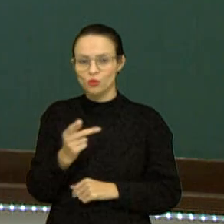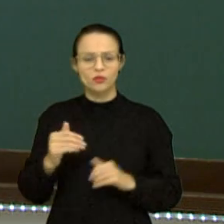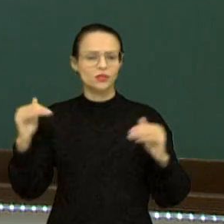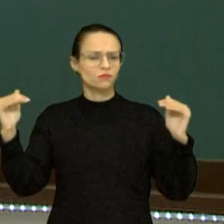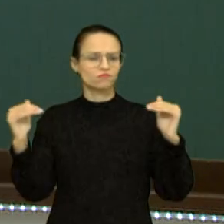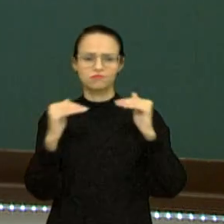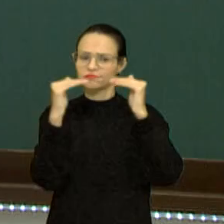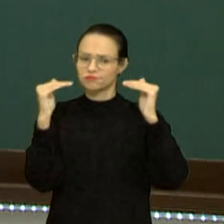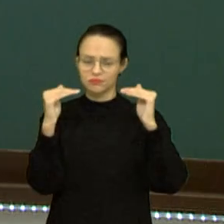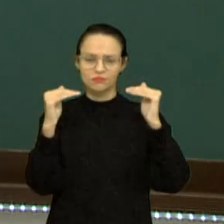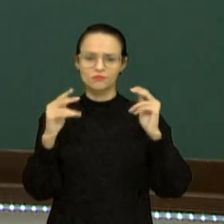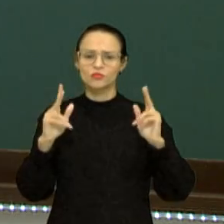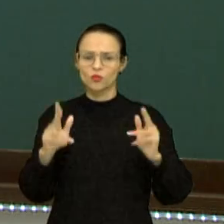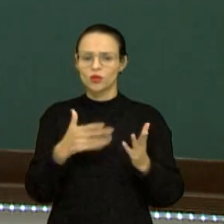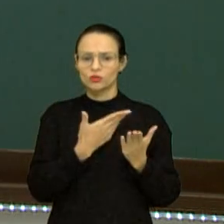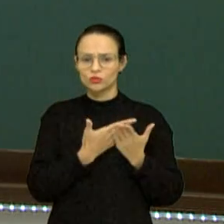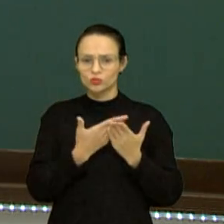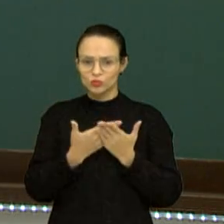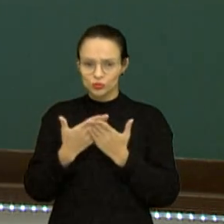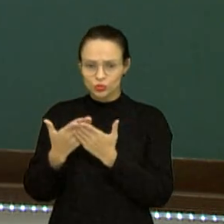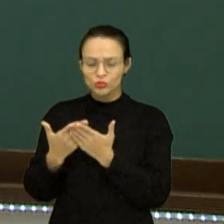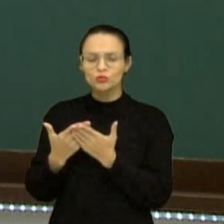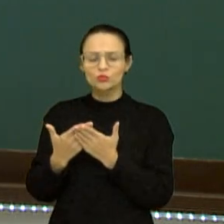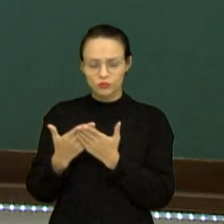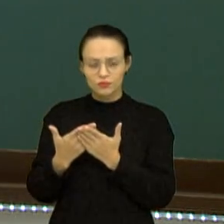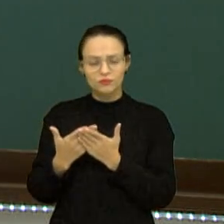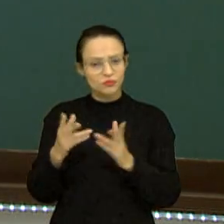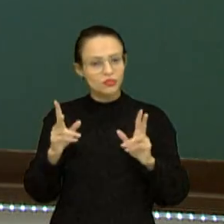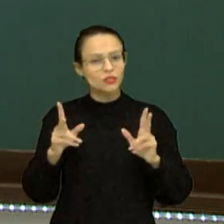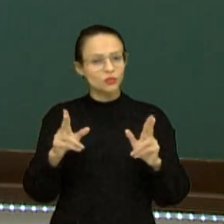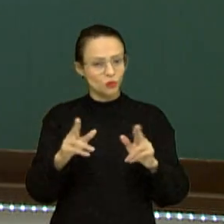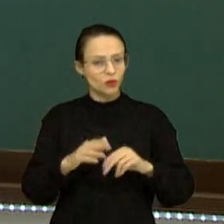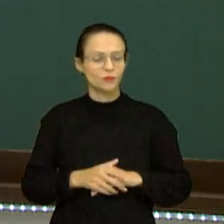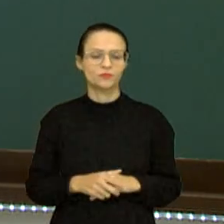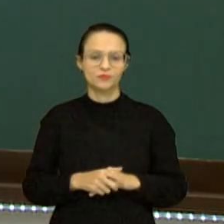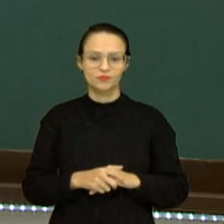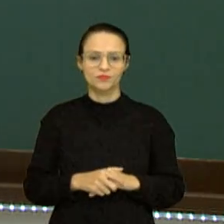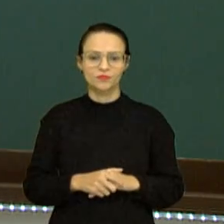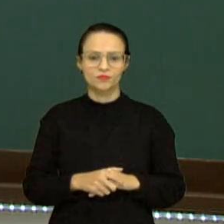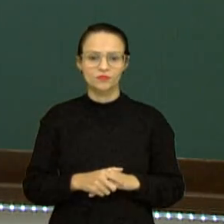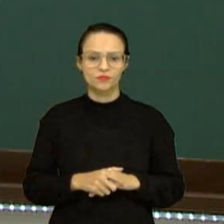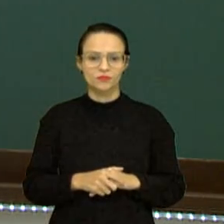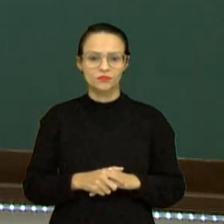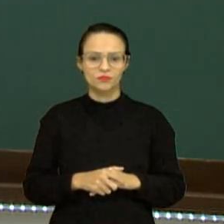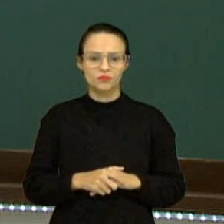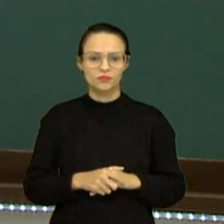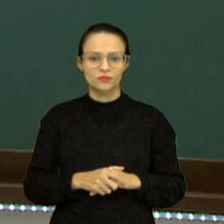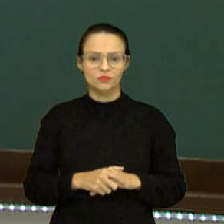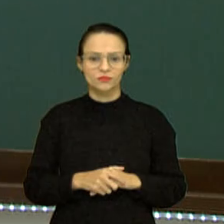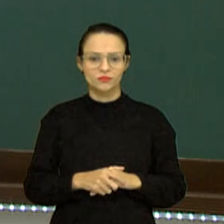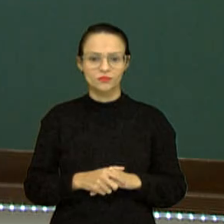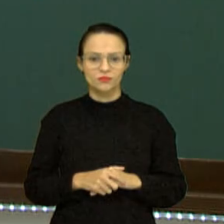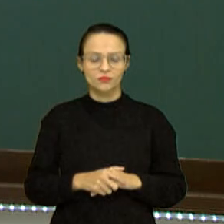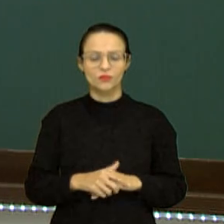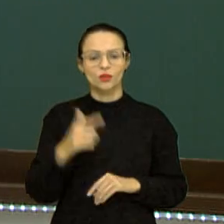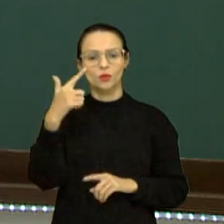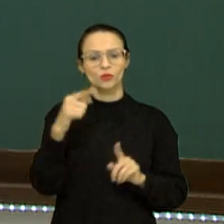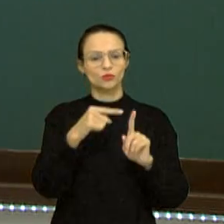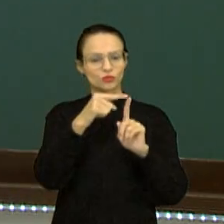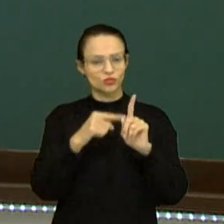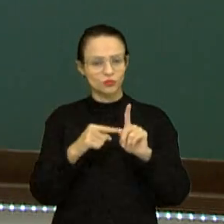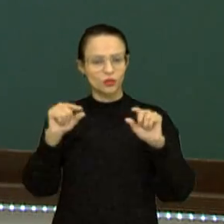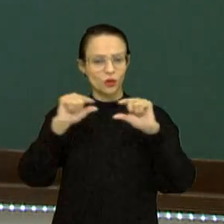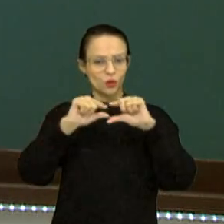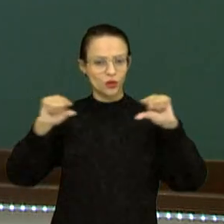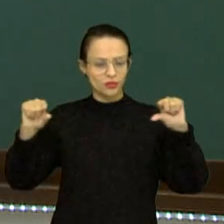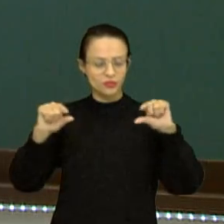nível de estudo. Os dois são estudiosos no mesmo volume. Um outro tipo de oração